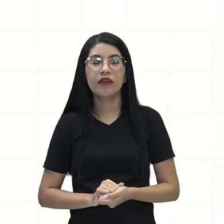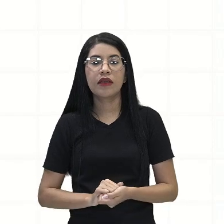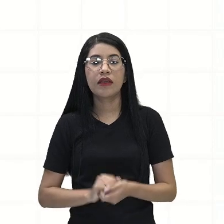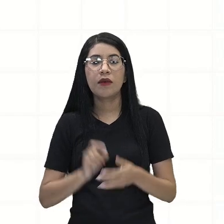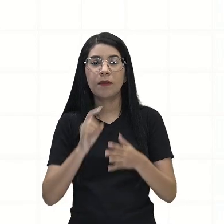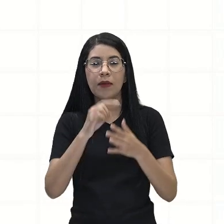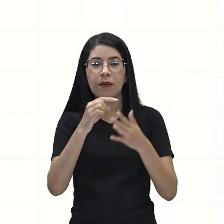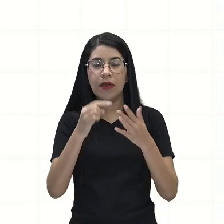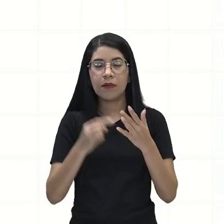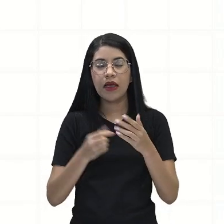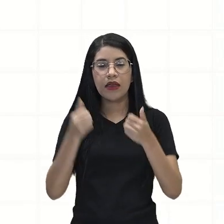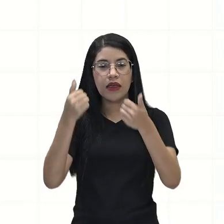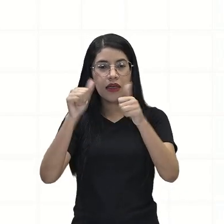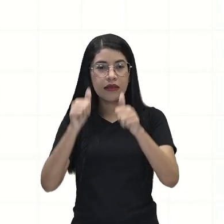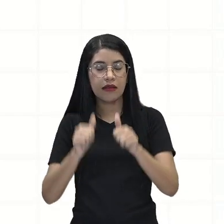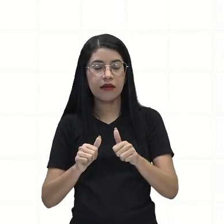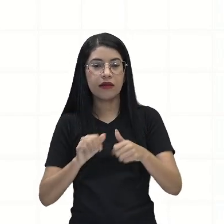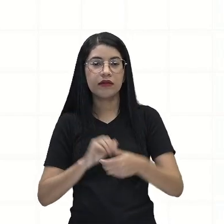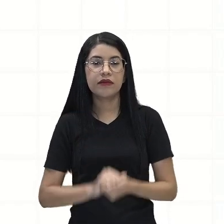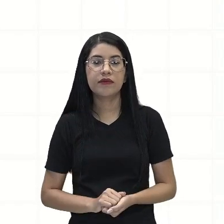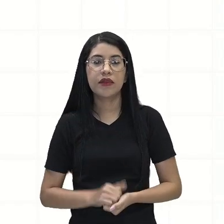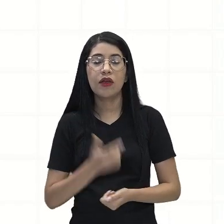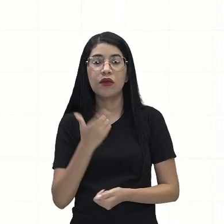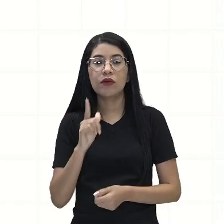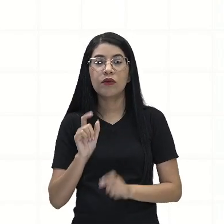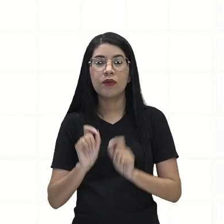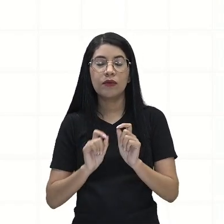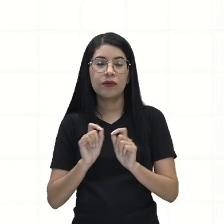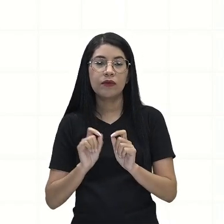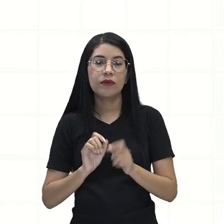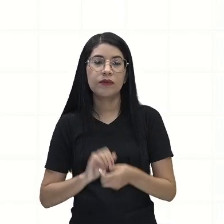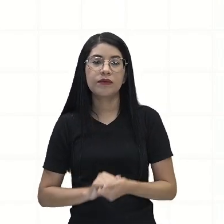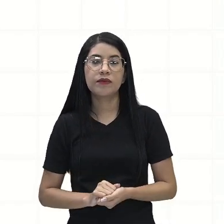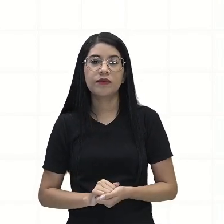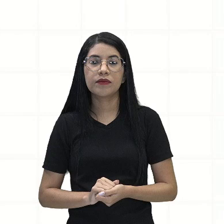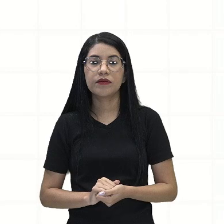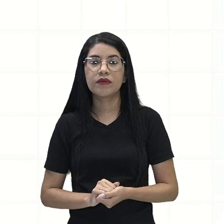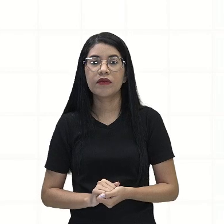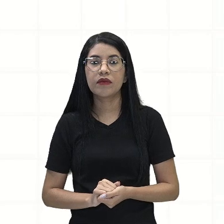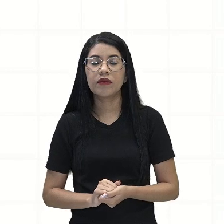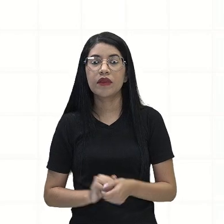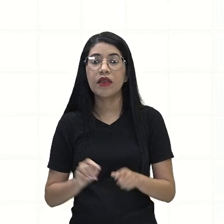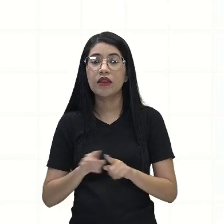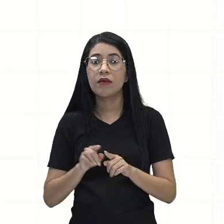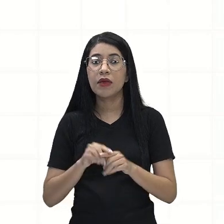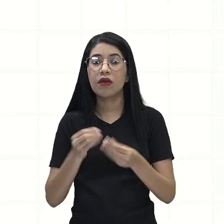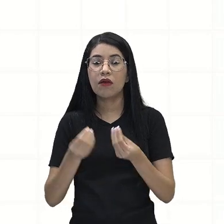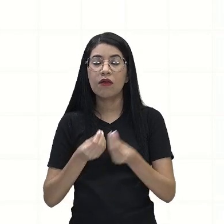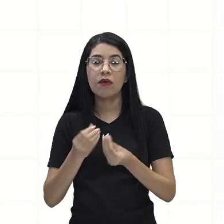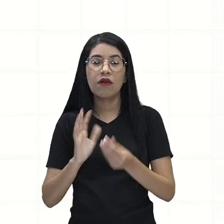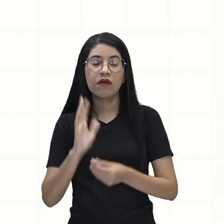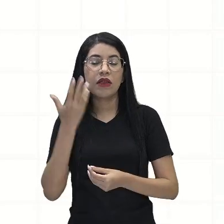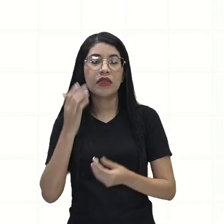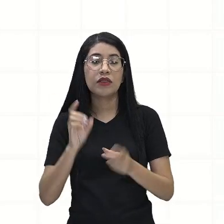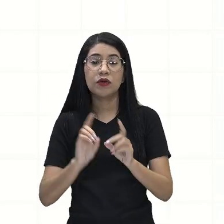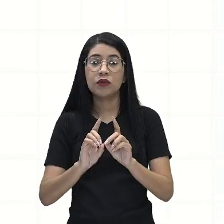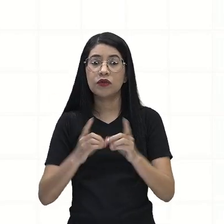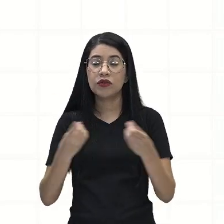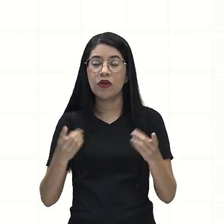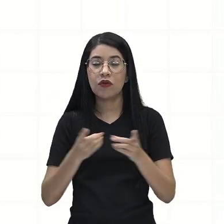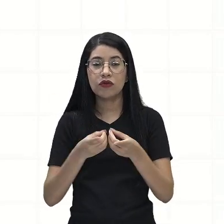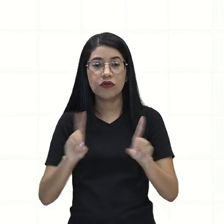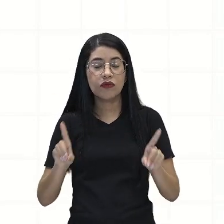análise que foi feita. No nosso outro infográfico, olha, eu tenho aqui um panorama de divórcios, então vários temas, gente, que podem